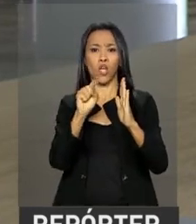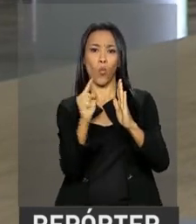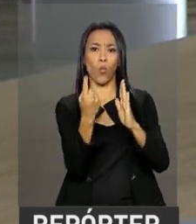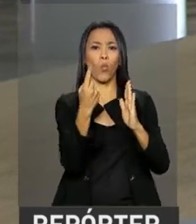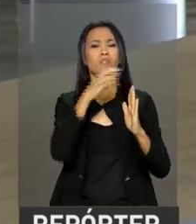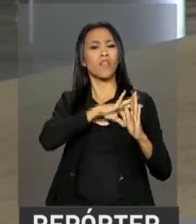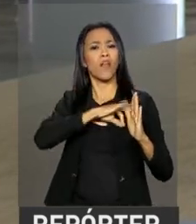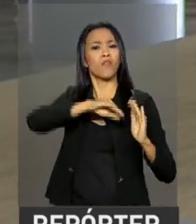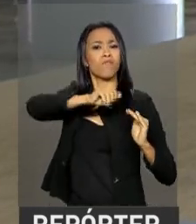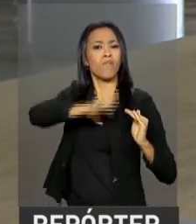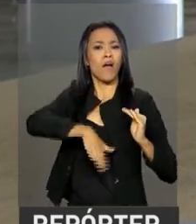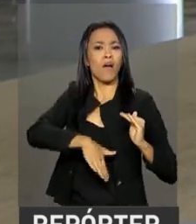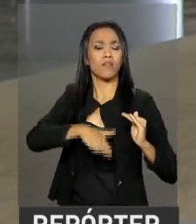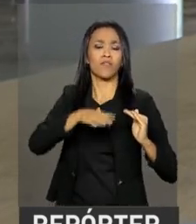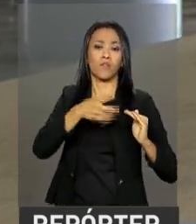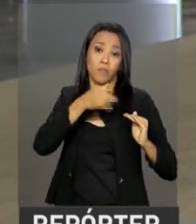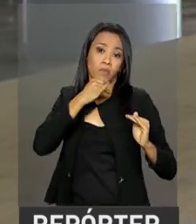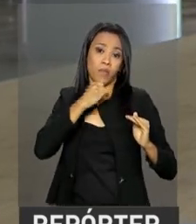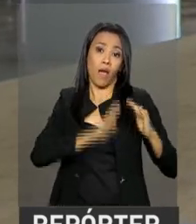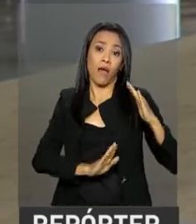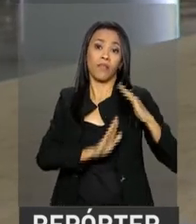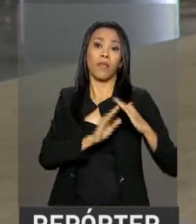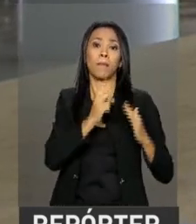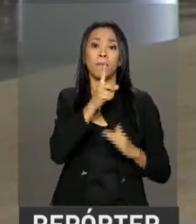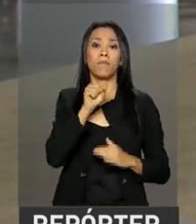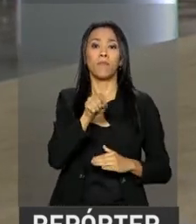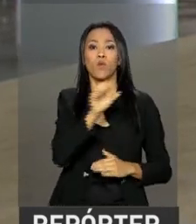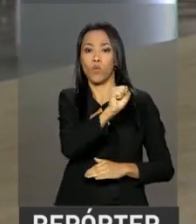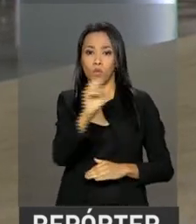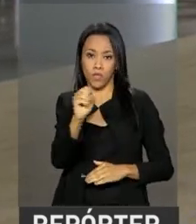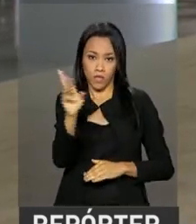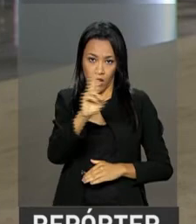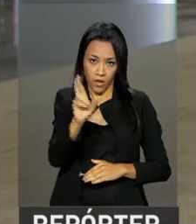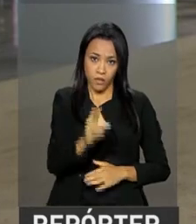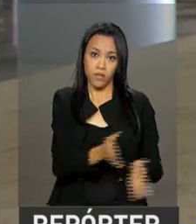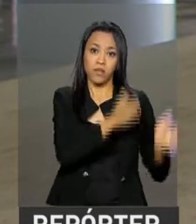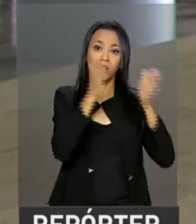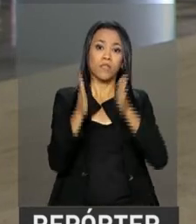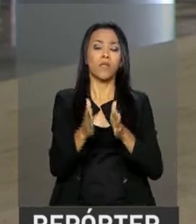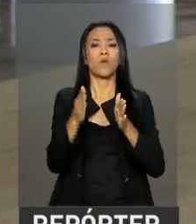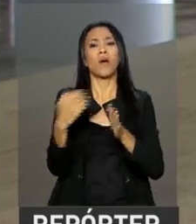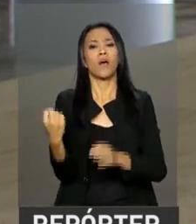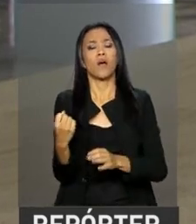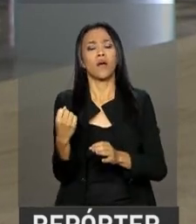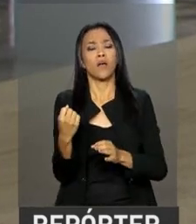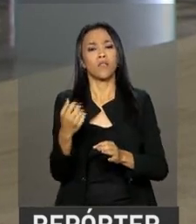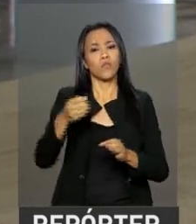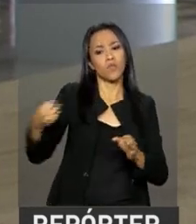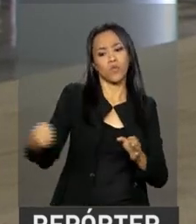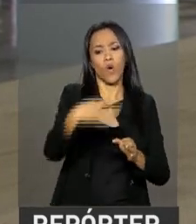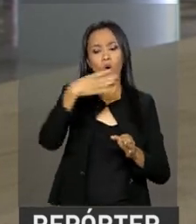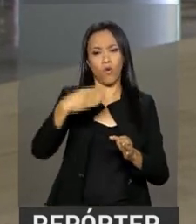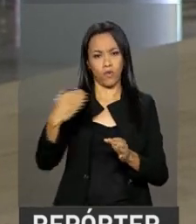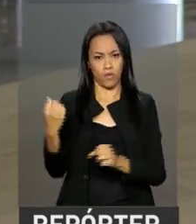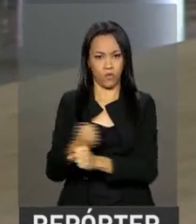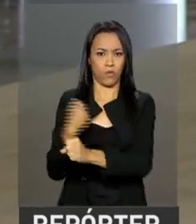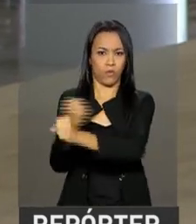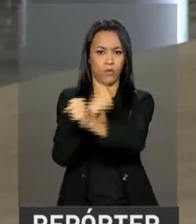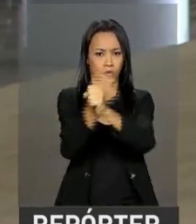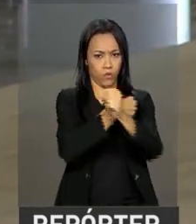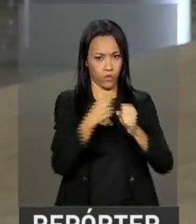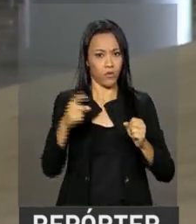contempladas famílias que ganham por mês até 1.800 reais os investimentos nos novos empregos e empreendimentos como você diz